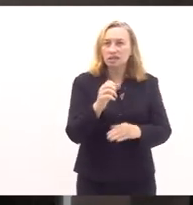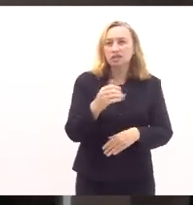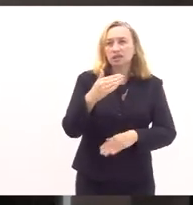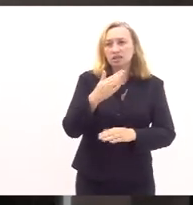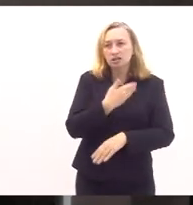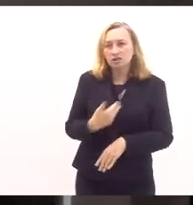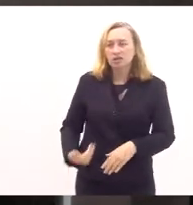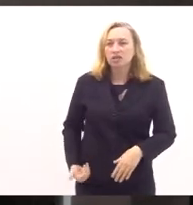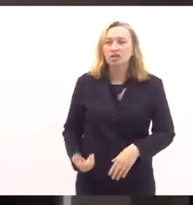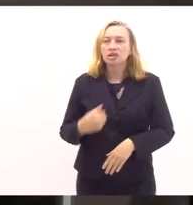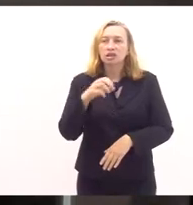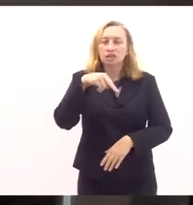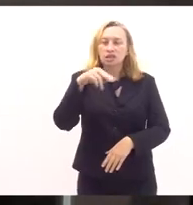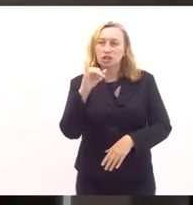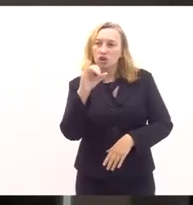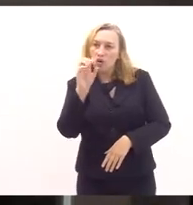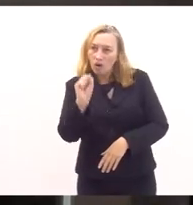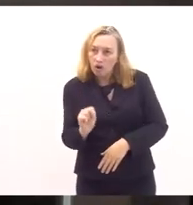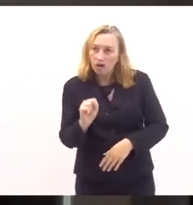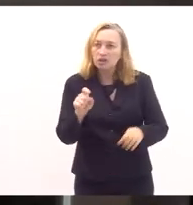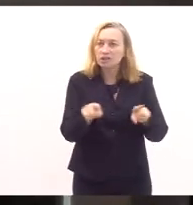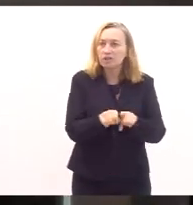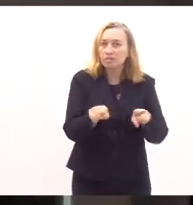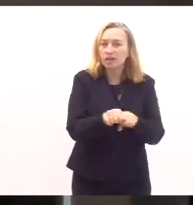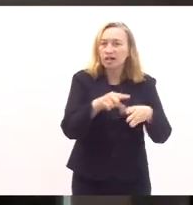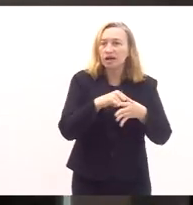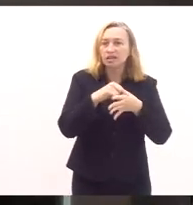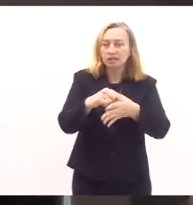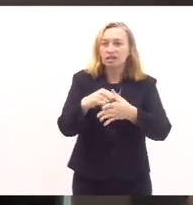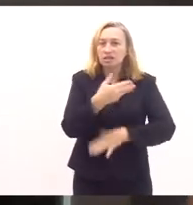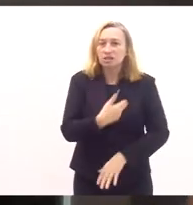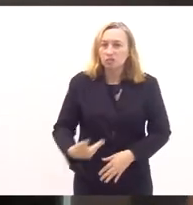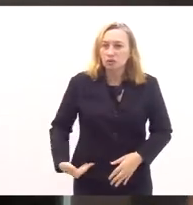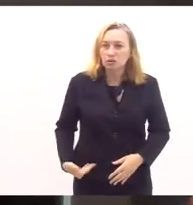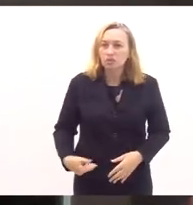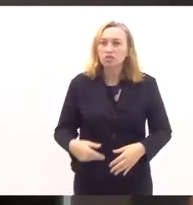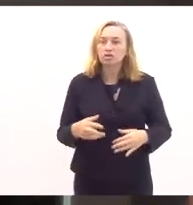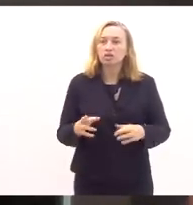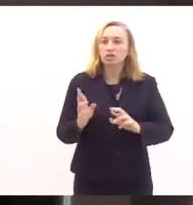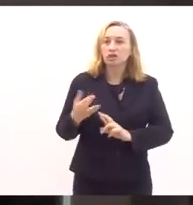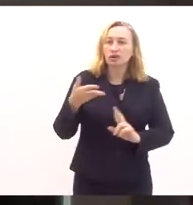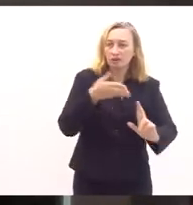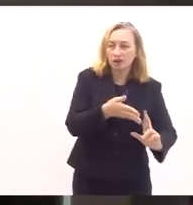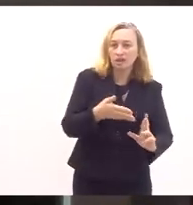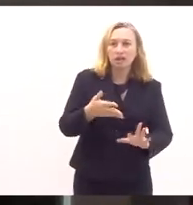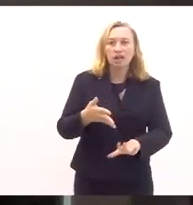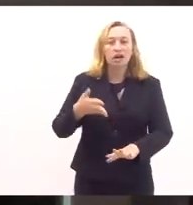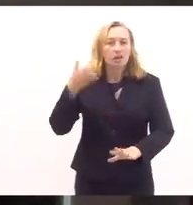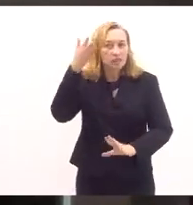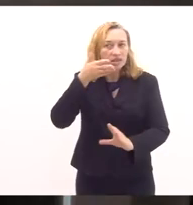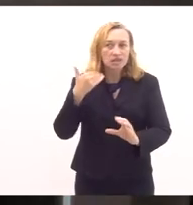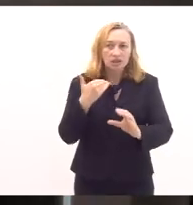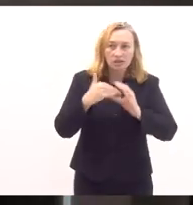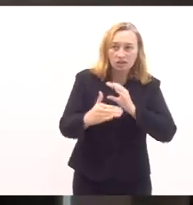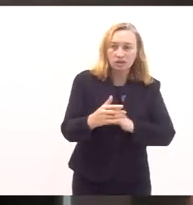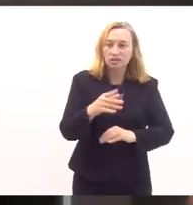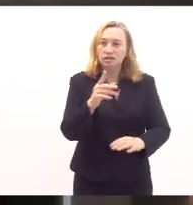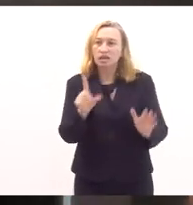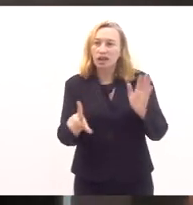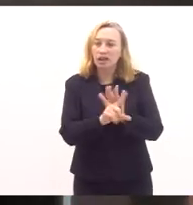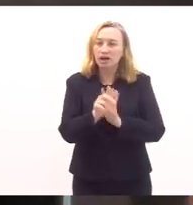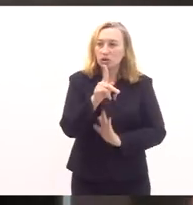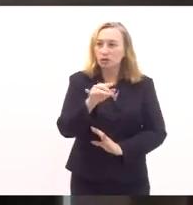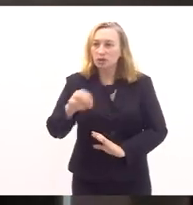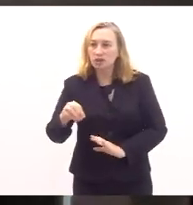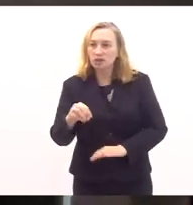Nicola Missione, e a liderança do governo no que se refere ao envio da mensagem da Lei do Peso. No